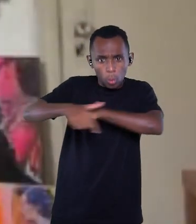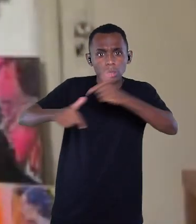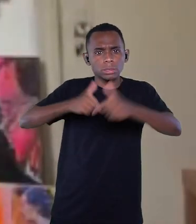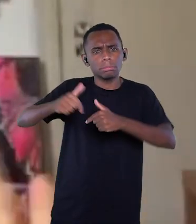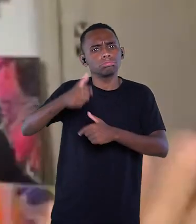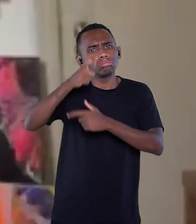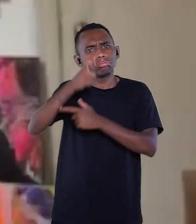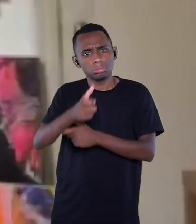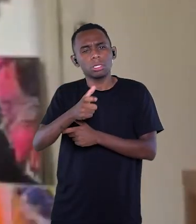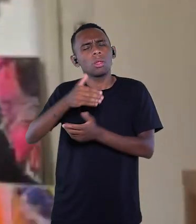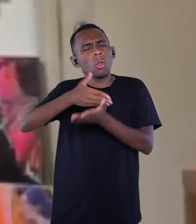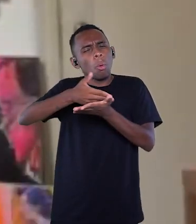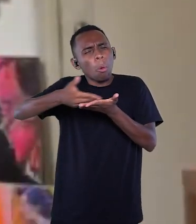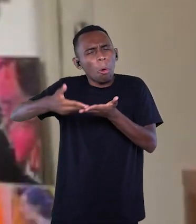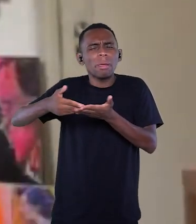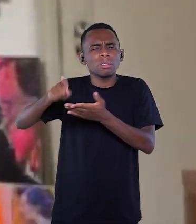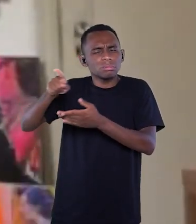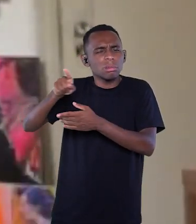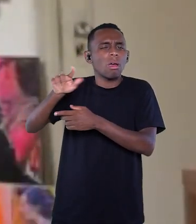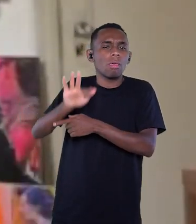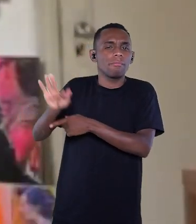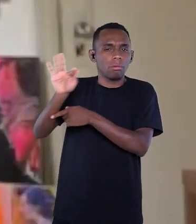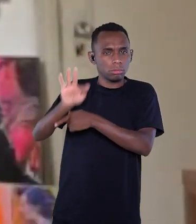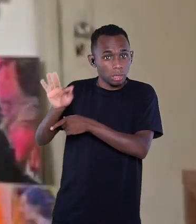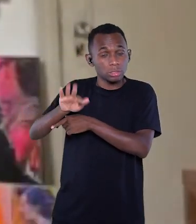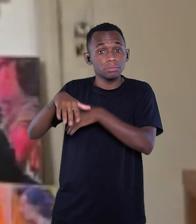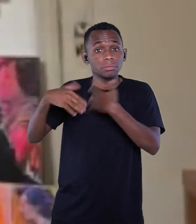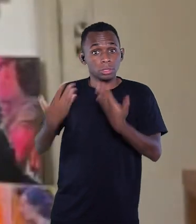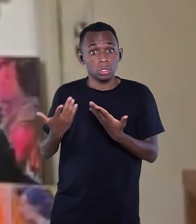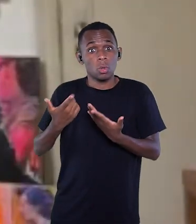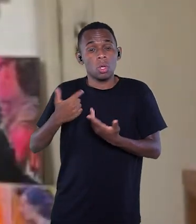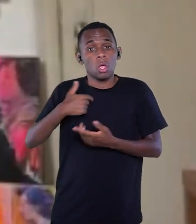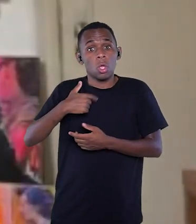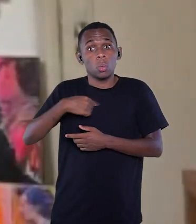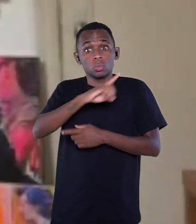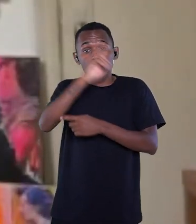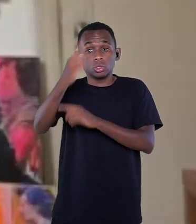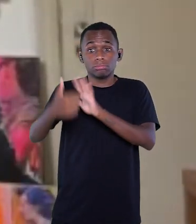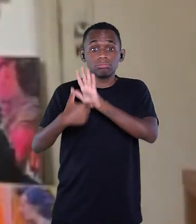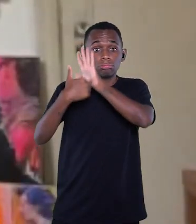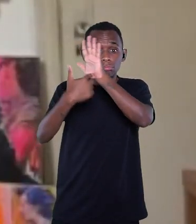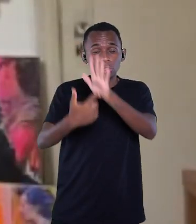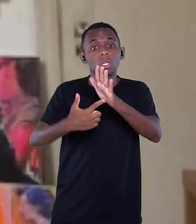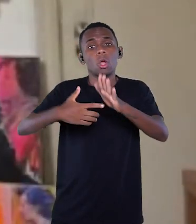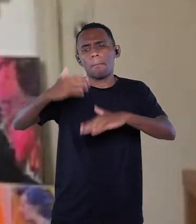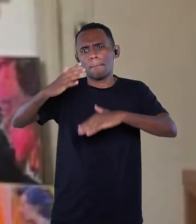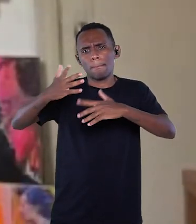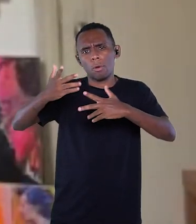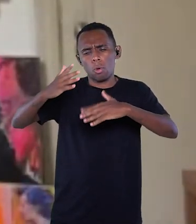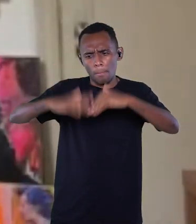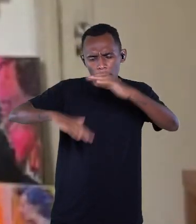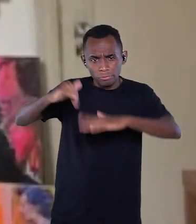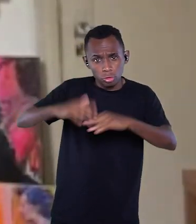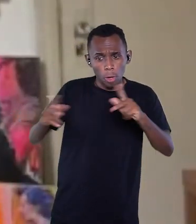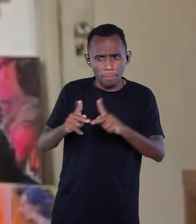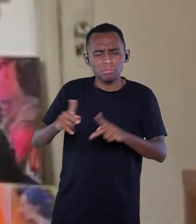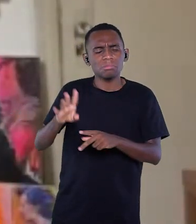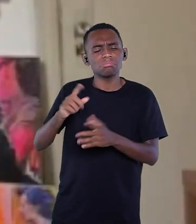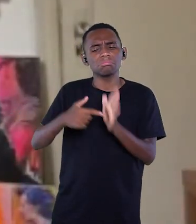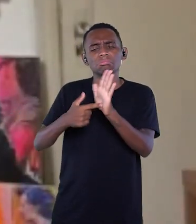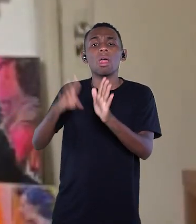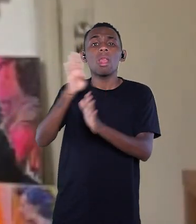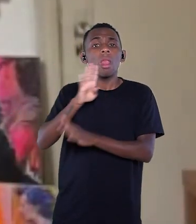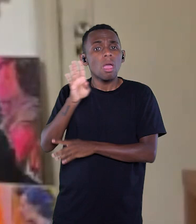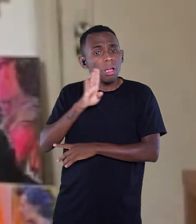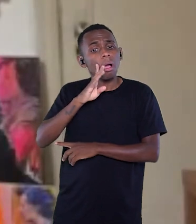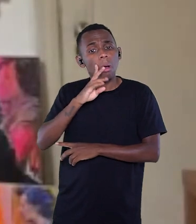bem interessante, foi bem de início de faculdade, assim, e tal. E aí um dia eu mostrando isso para um professor, ele me falou, legal, porque é a primeira